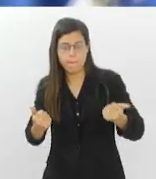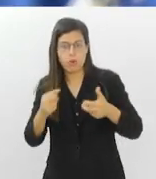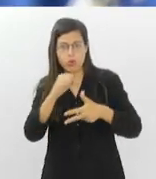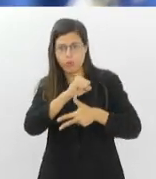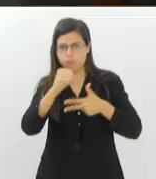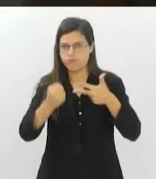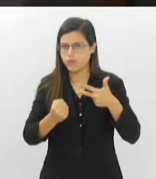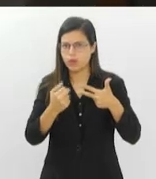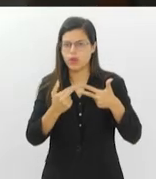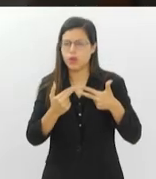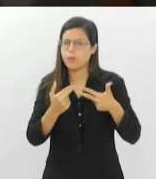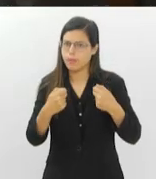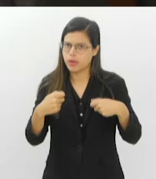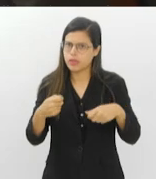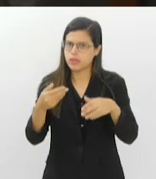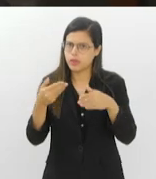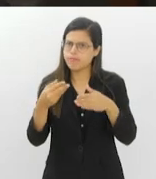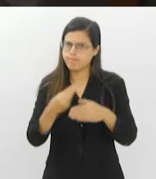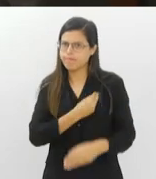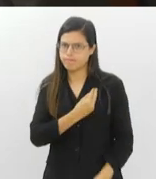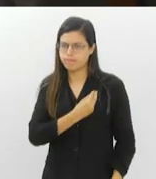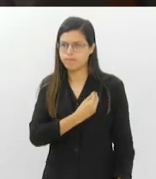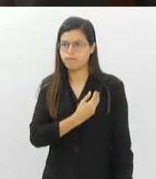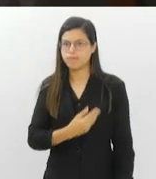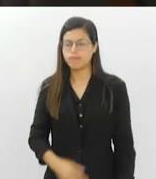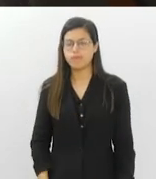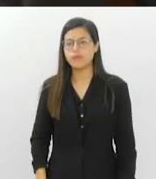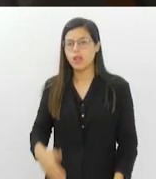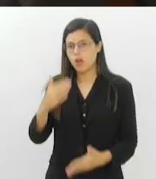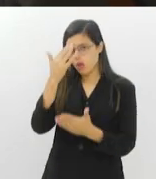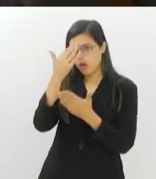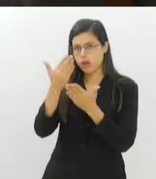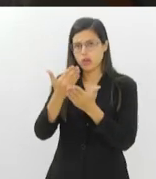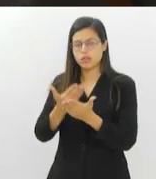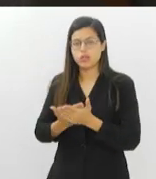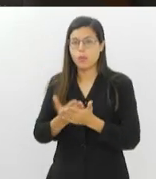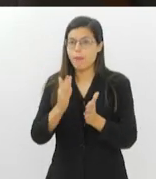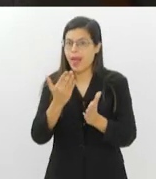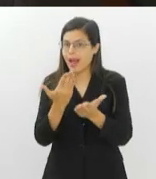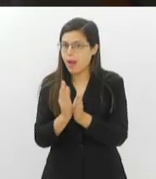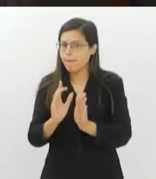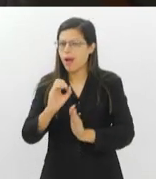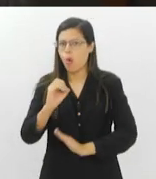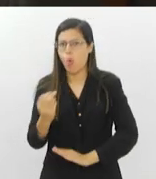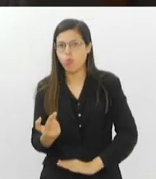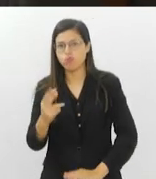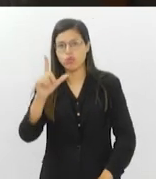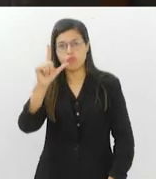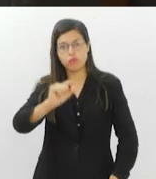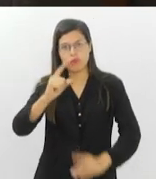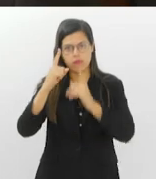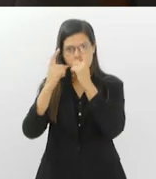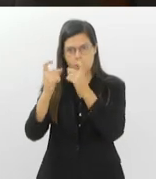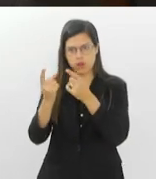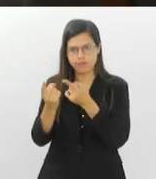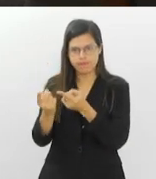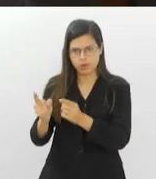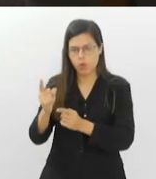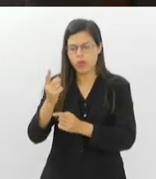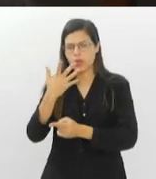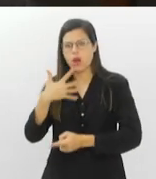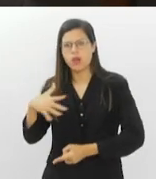estar ausente. Eu acho que para a gente cessar ou diminuir muito a violência contra criança e adolescente,